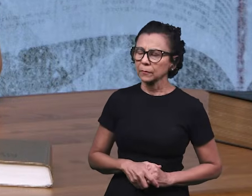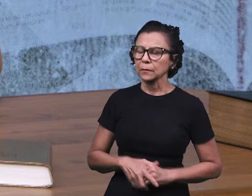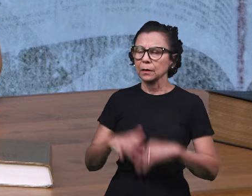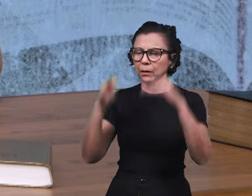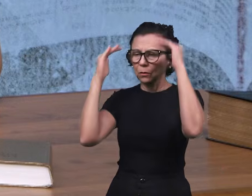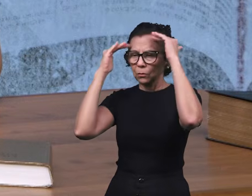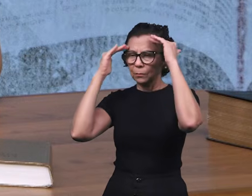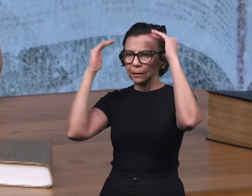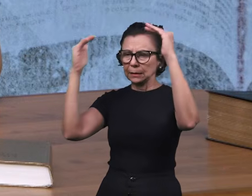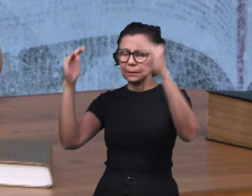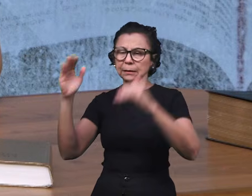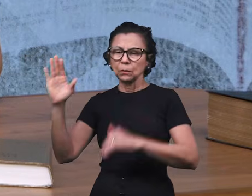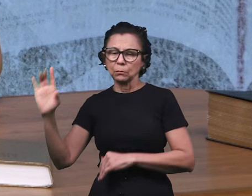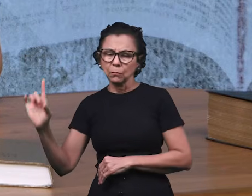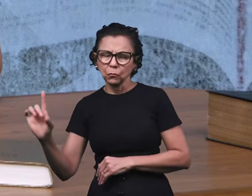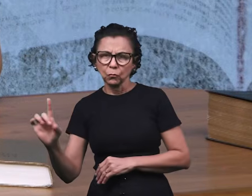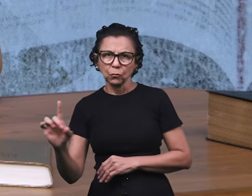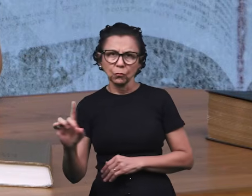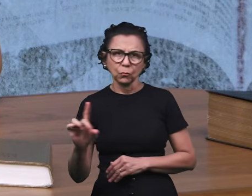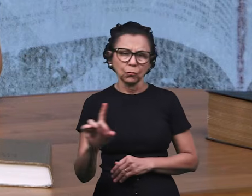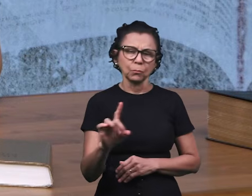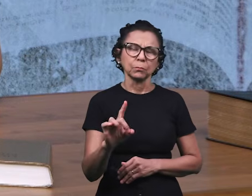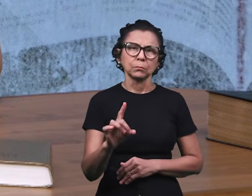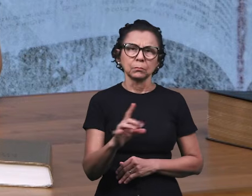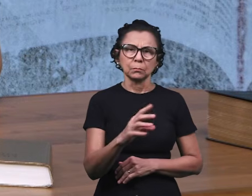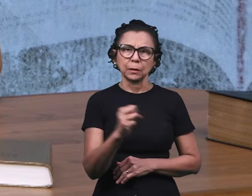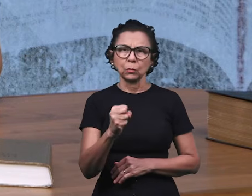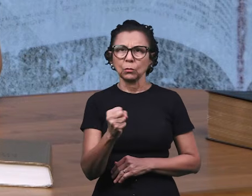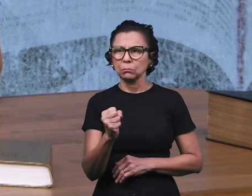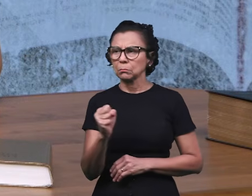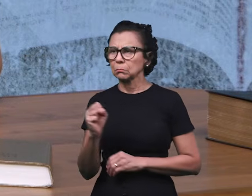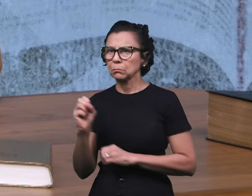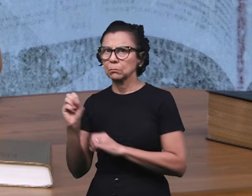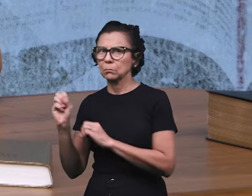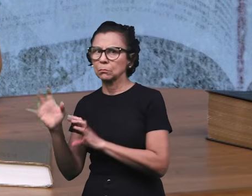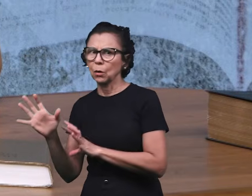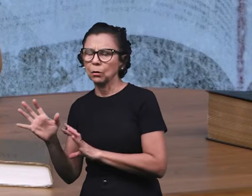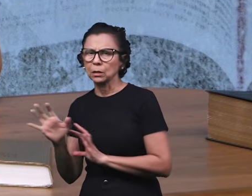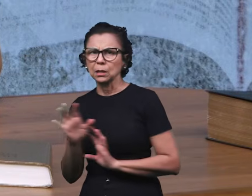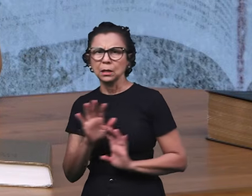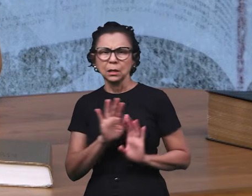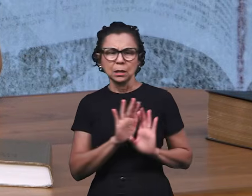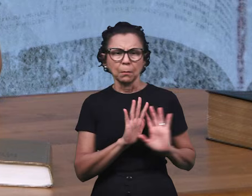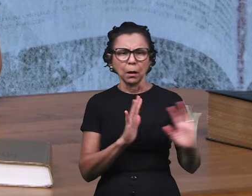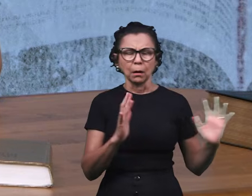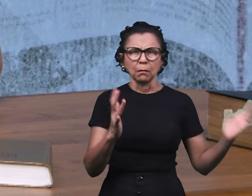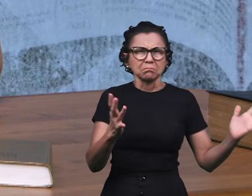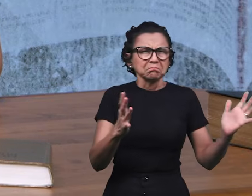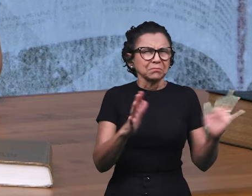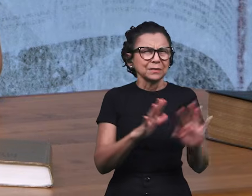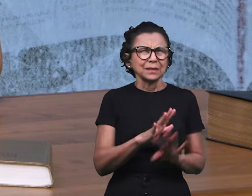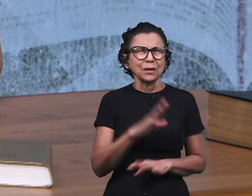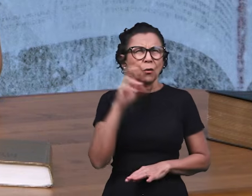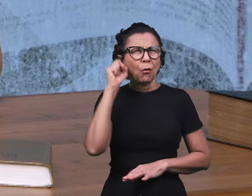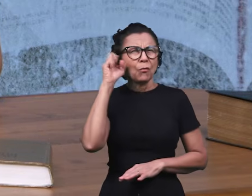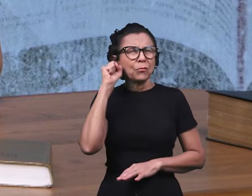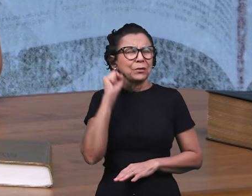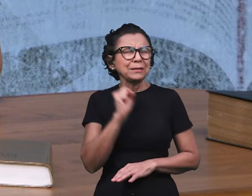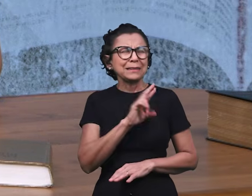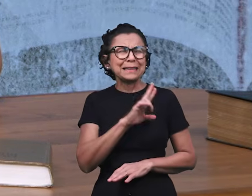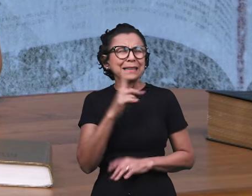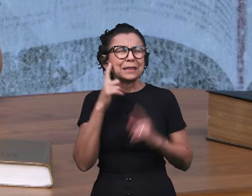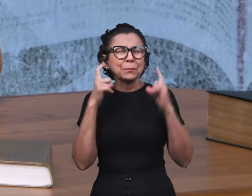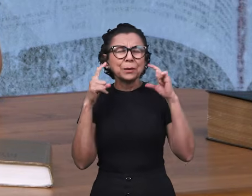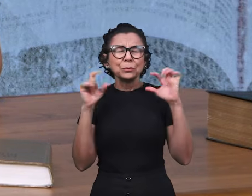de cabeceira de Saul e foram-se. E ninguém houve que o visse, nem que o advertisse, nem